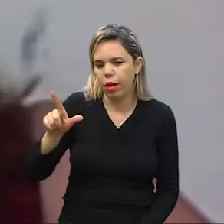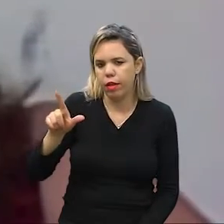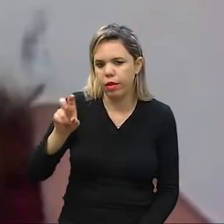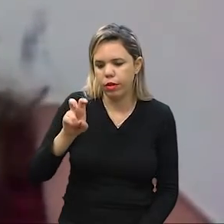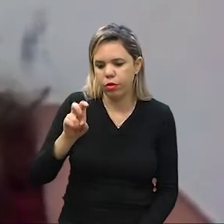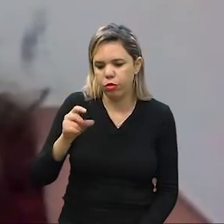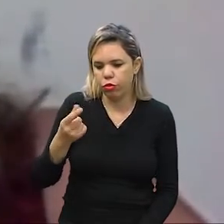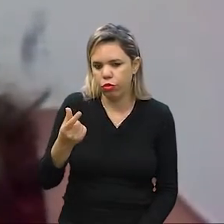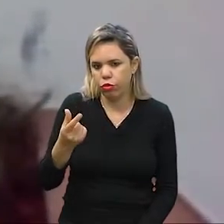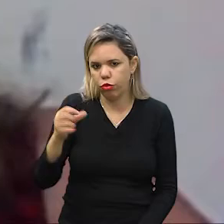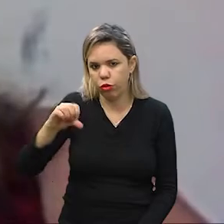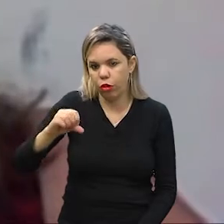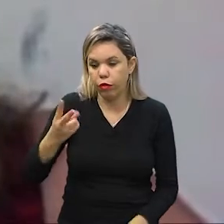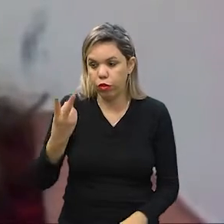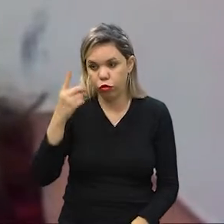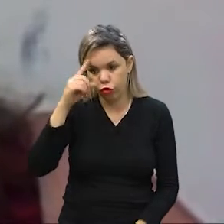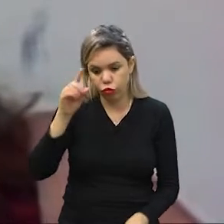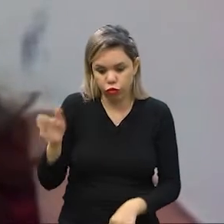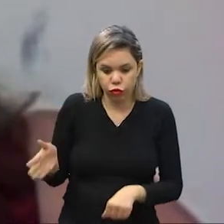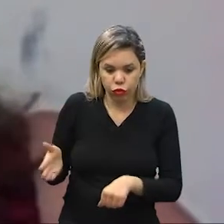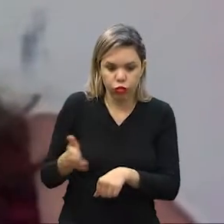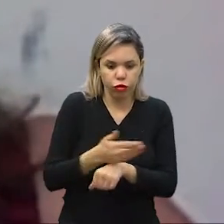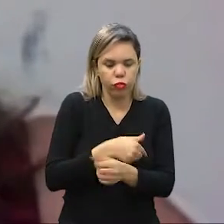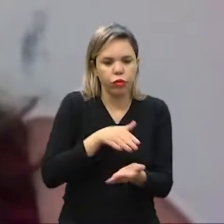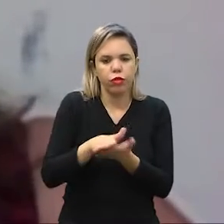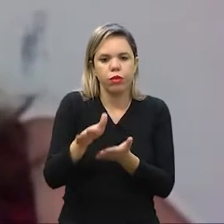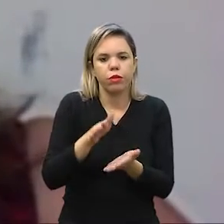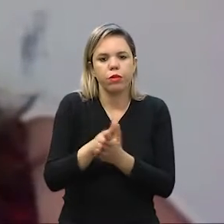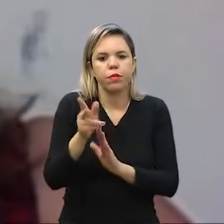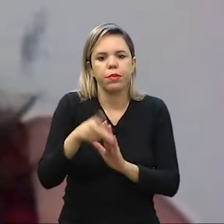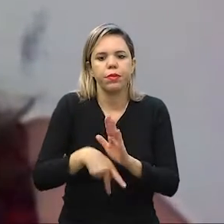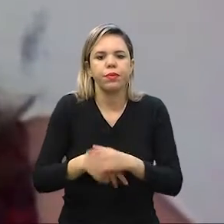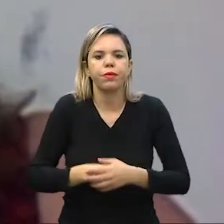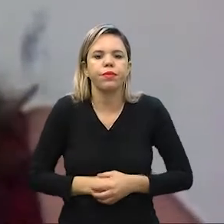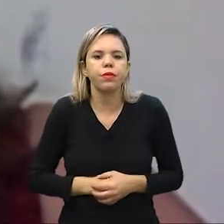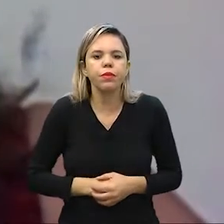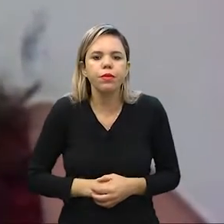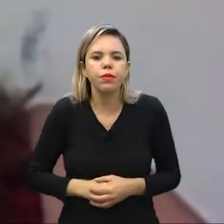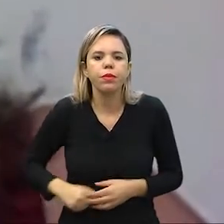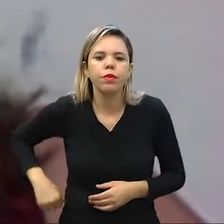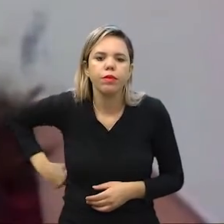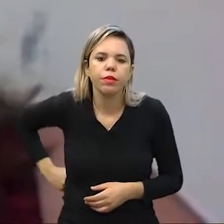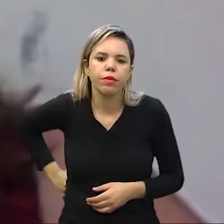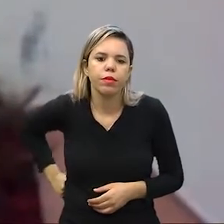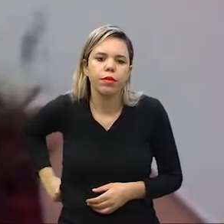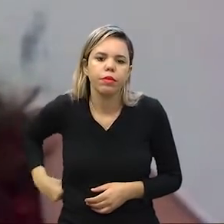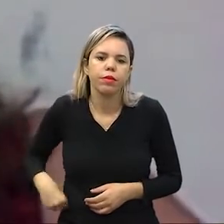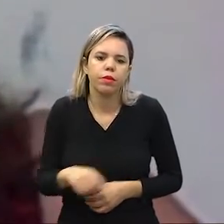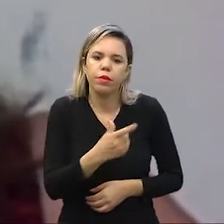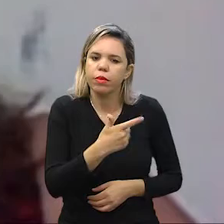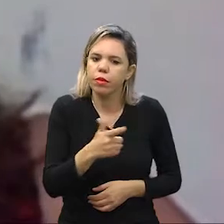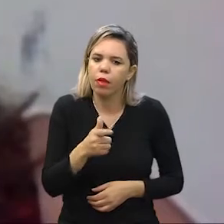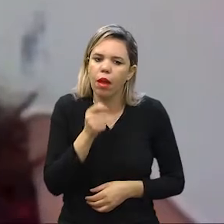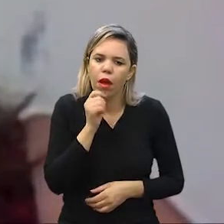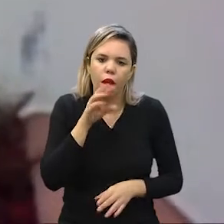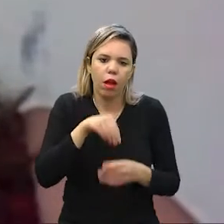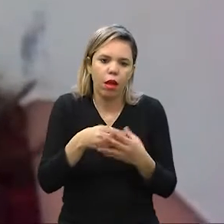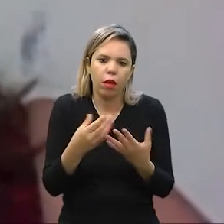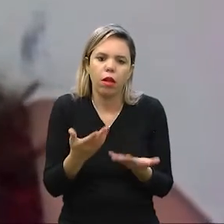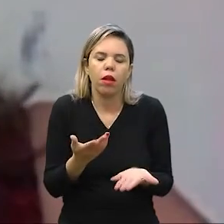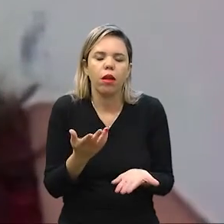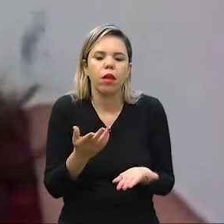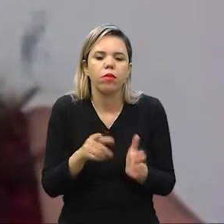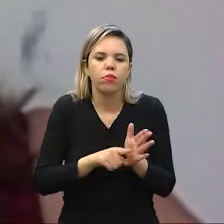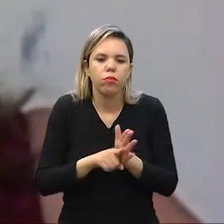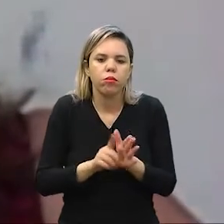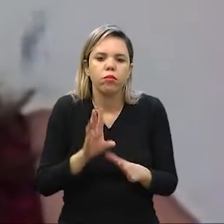529 2 dias antes da publicação do projeto. A princípio, ele não estava previsto,